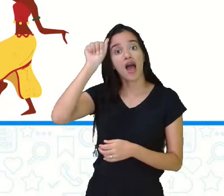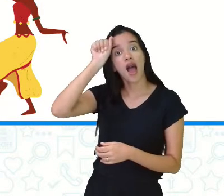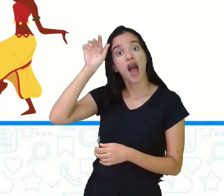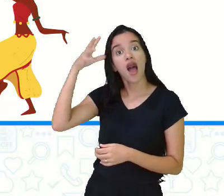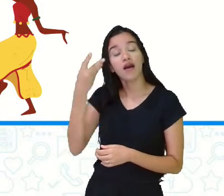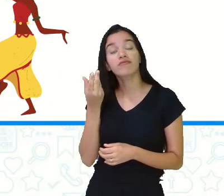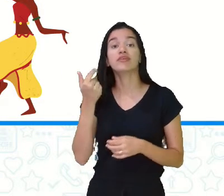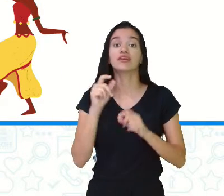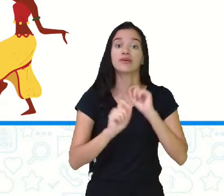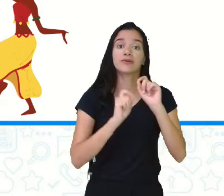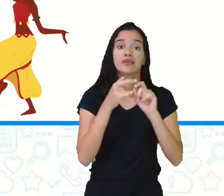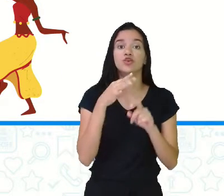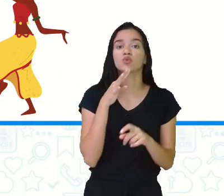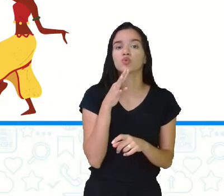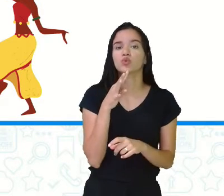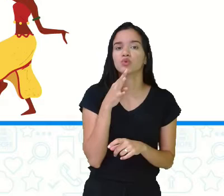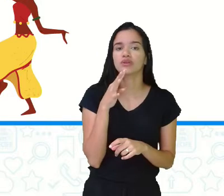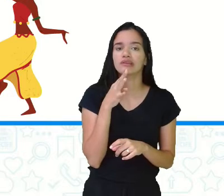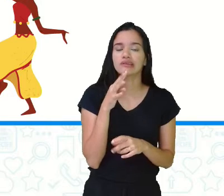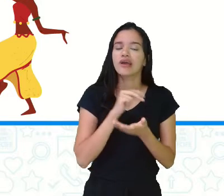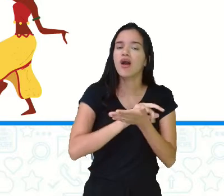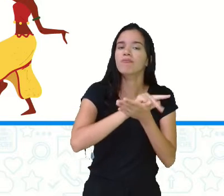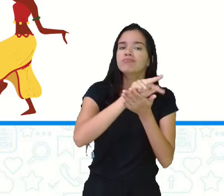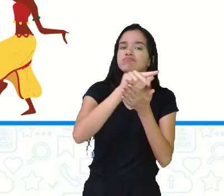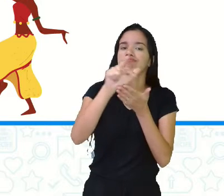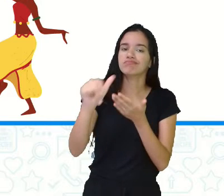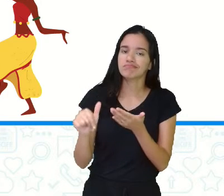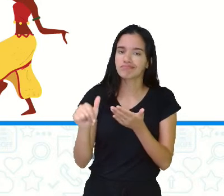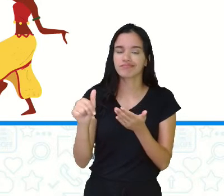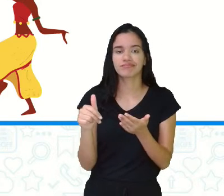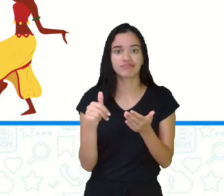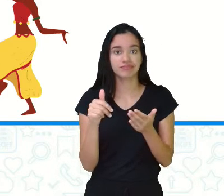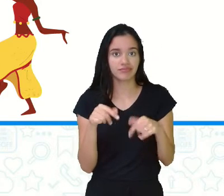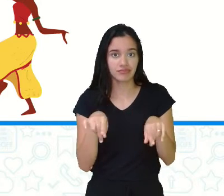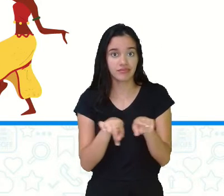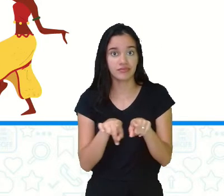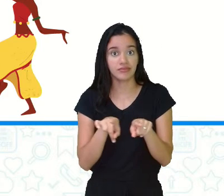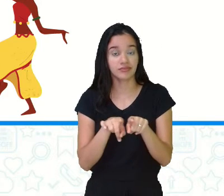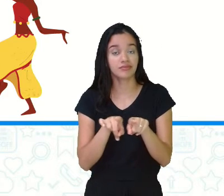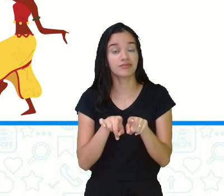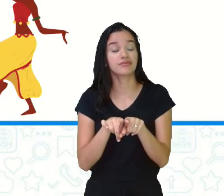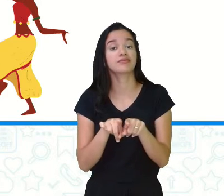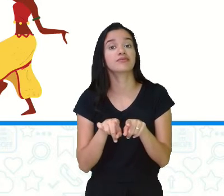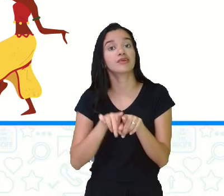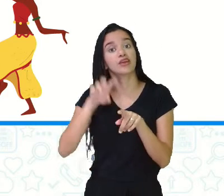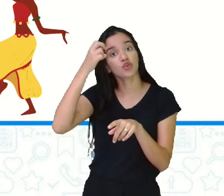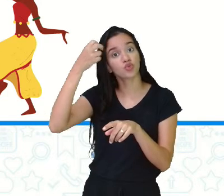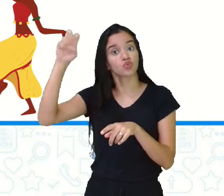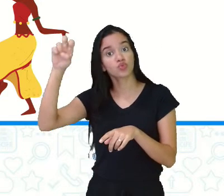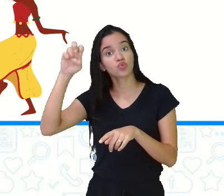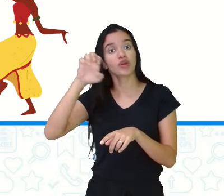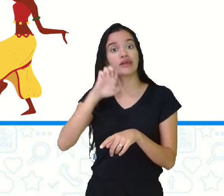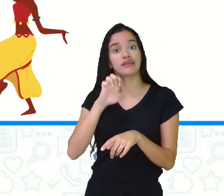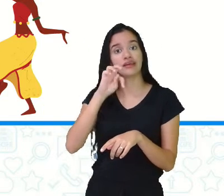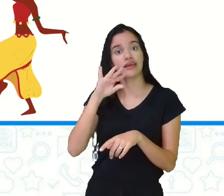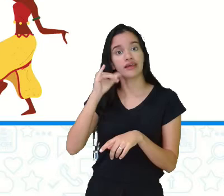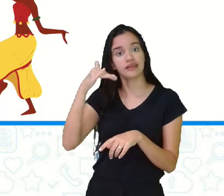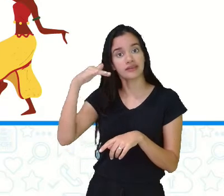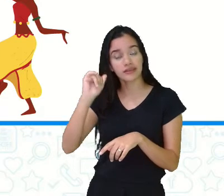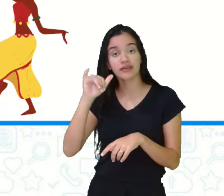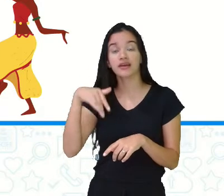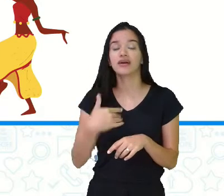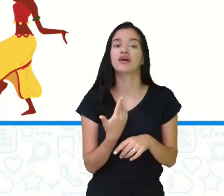é conhecida pela sua pluralidade étnica e cultural e, por meio de uma história milenar,